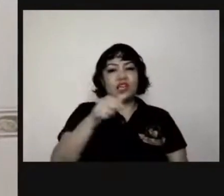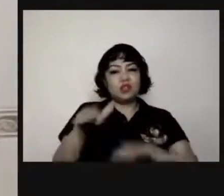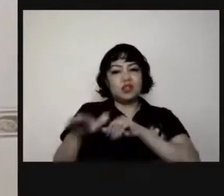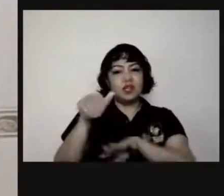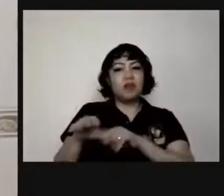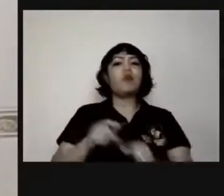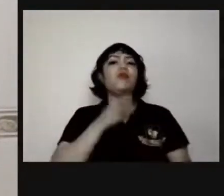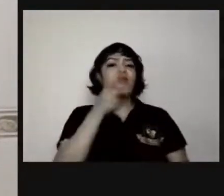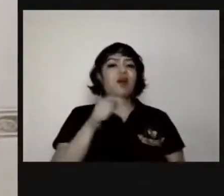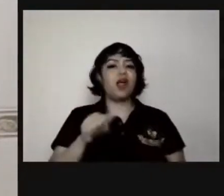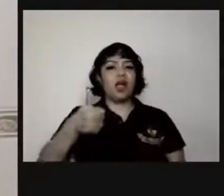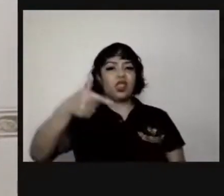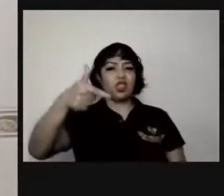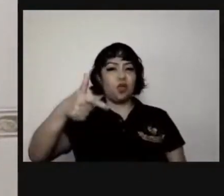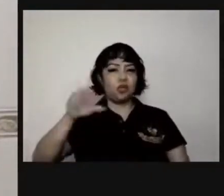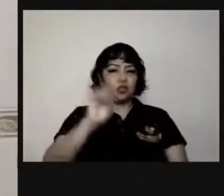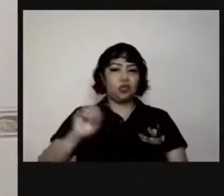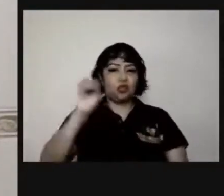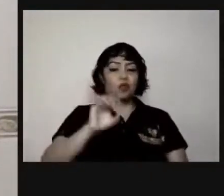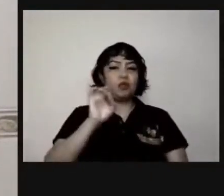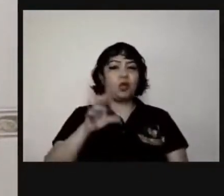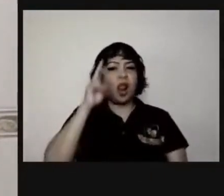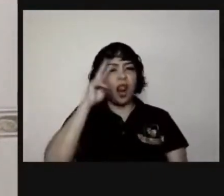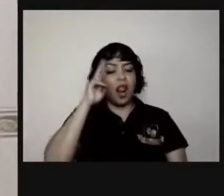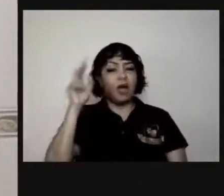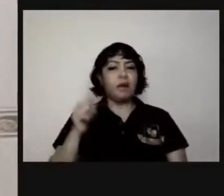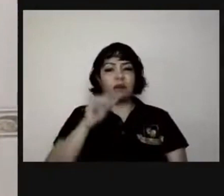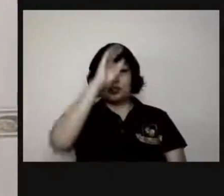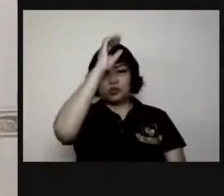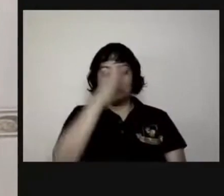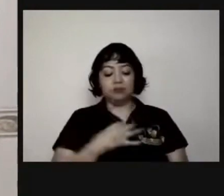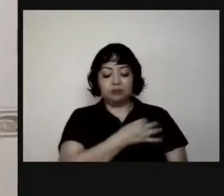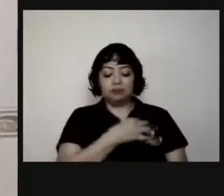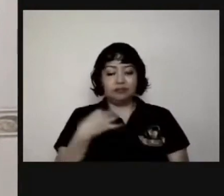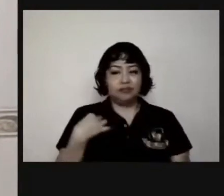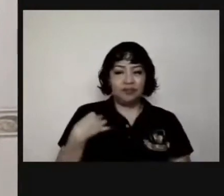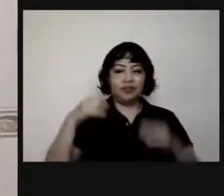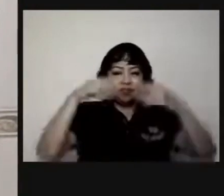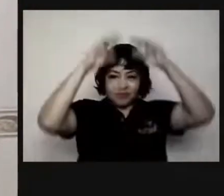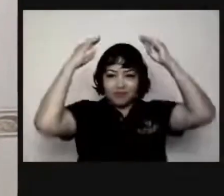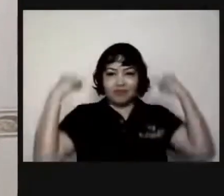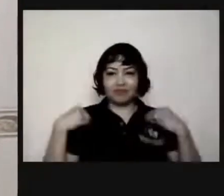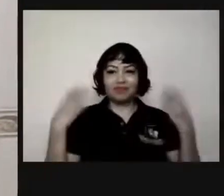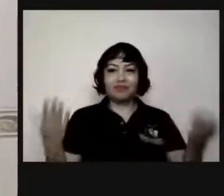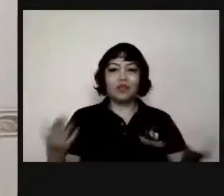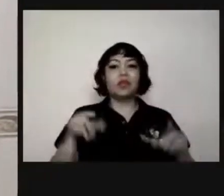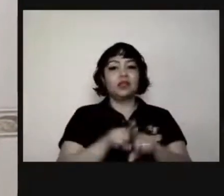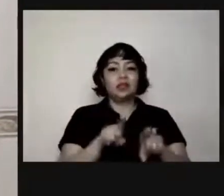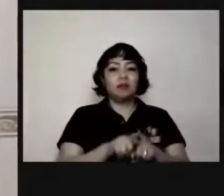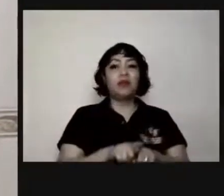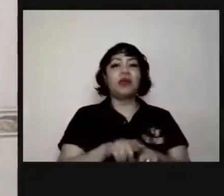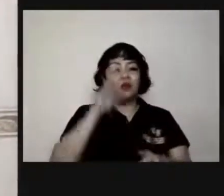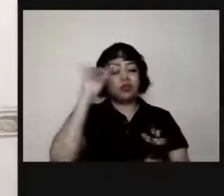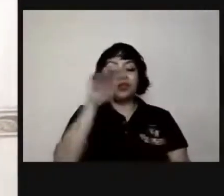de outubro, costumamos lembrar do dia de Nossa Senhora e do dia das crianças, com os brinquedos fascinantes com os quais todos